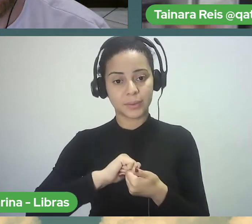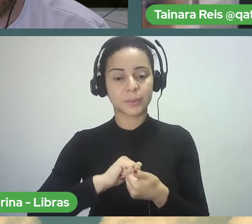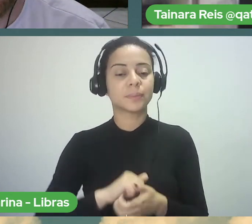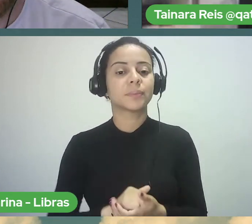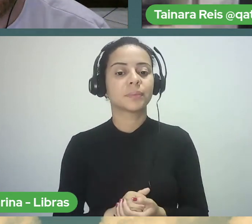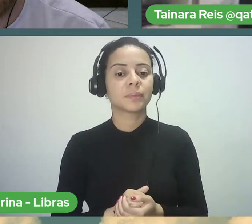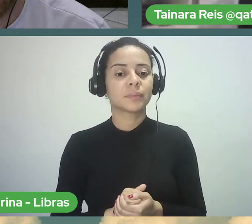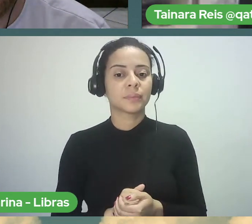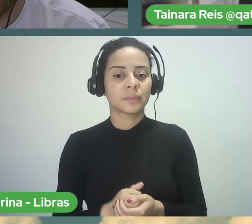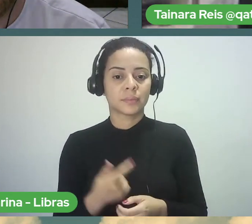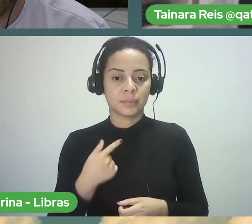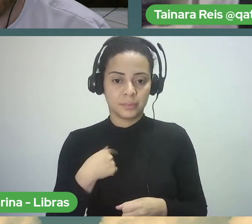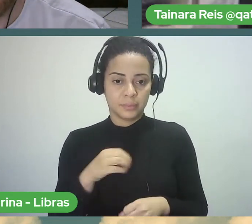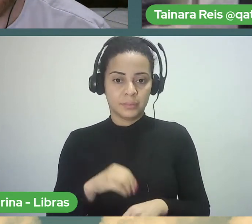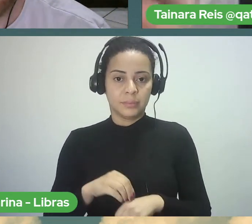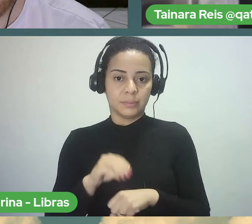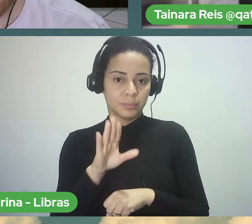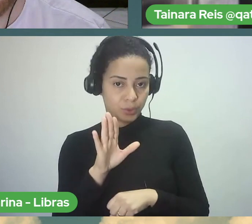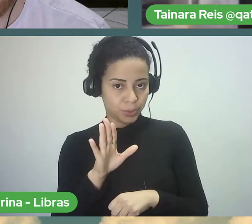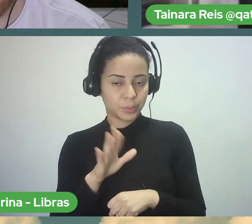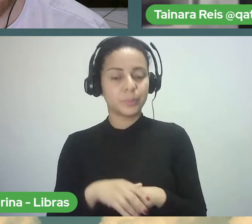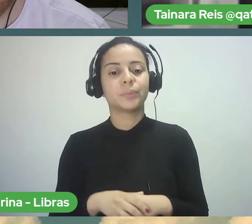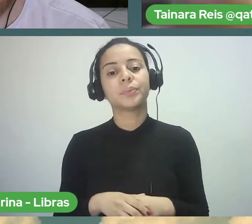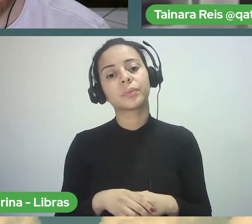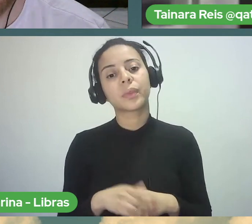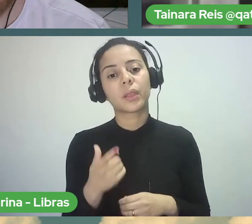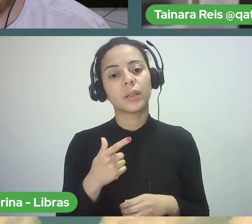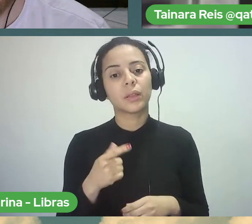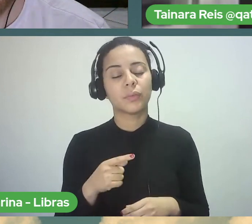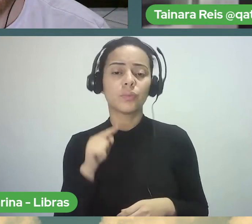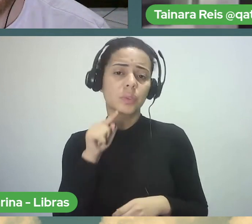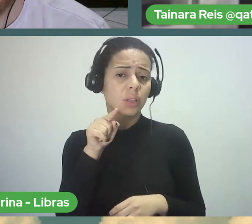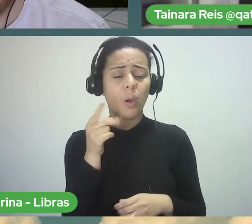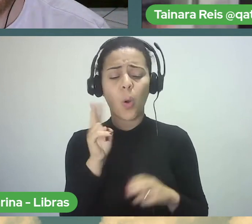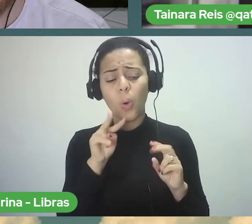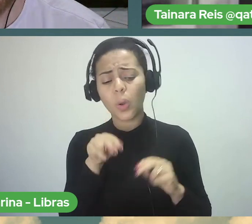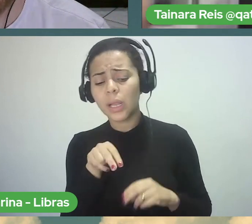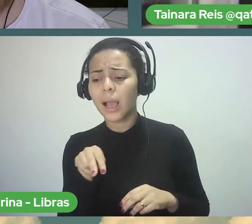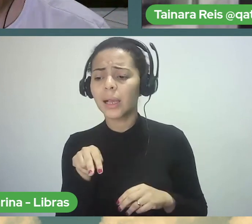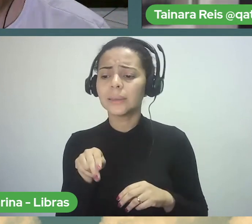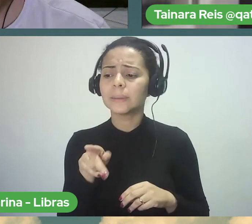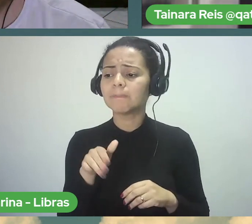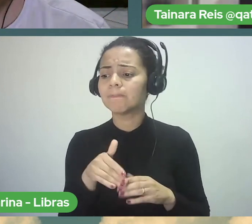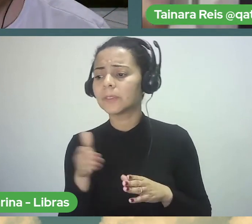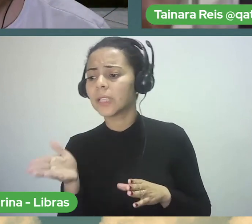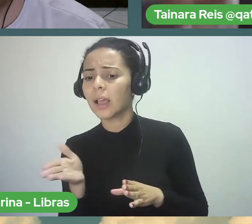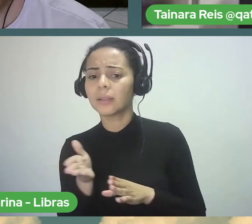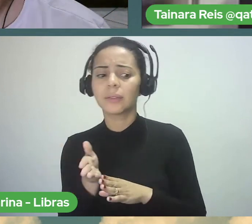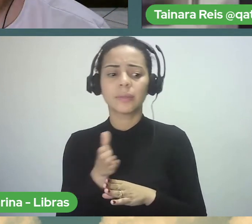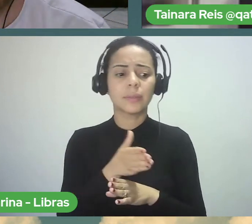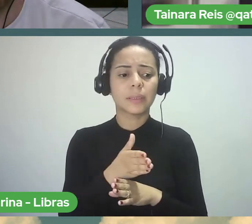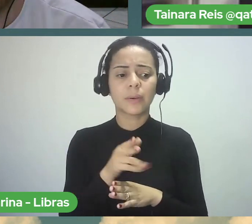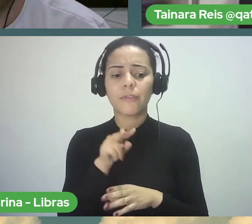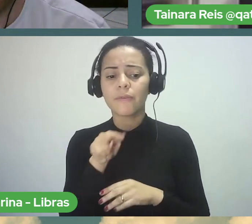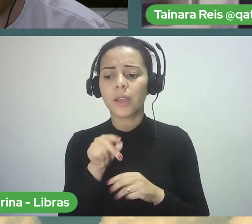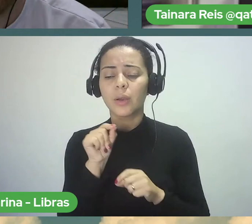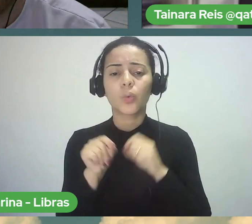seria essa. Olha dentro, né, o que tem de legal dentro do Shift Left e coloca lá no teu projeto.